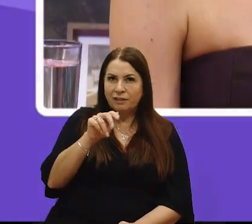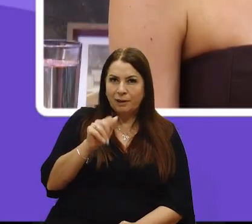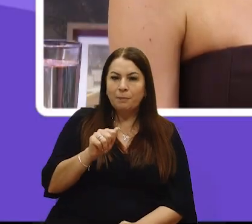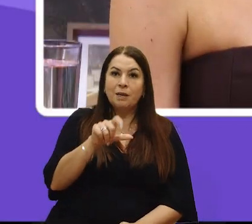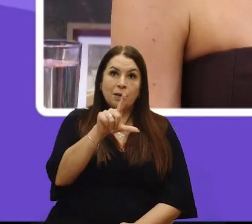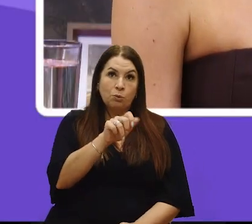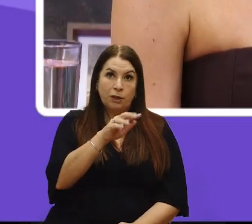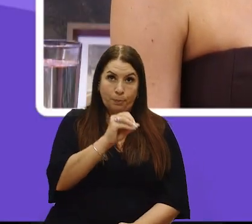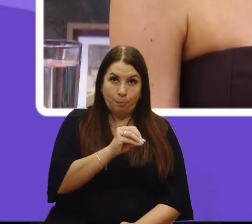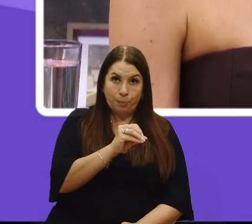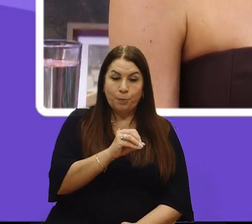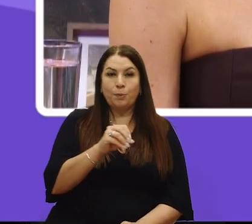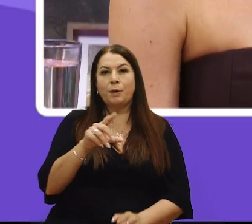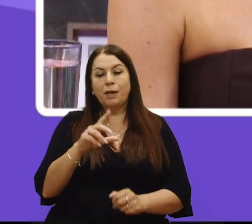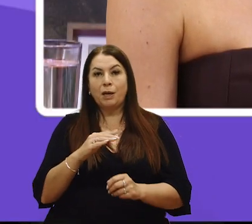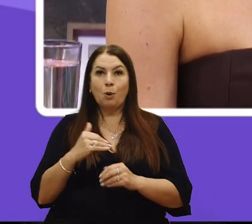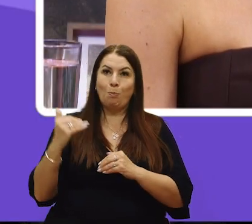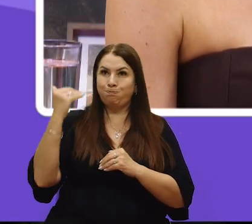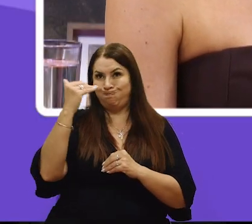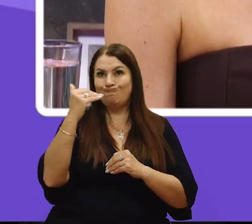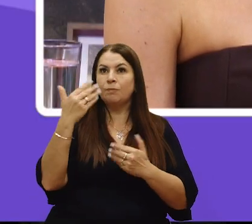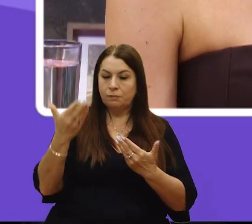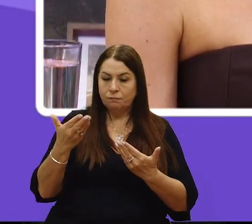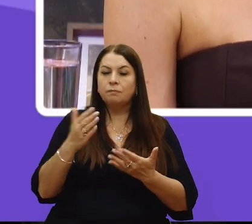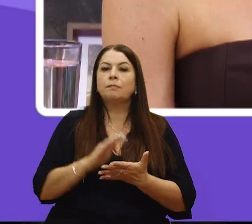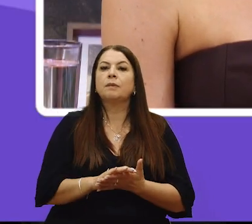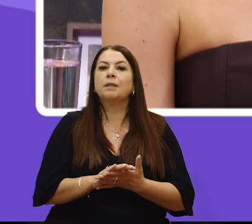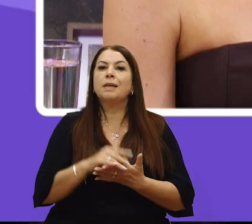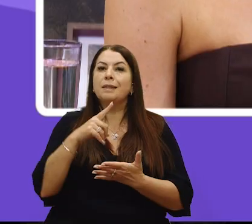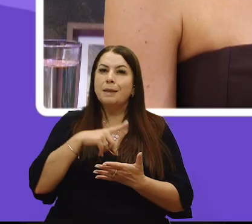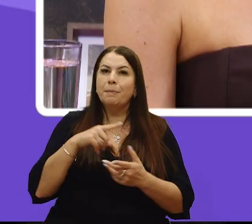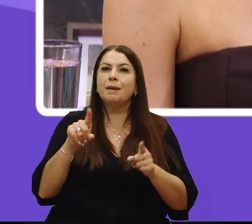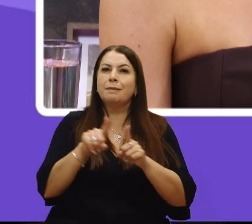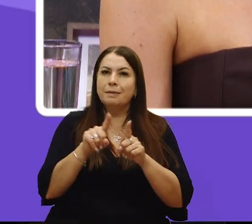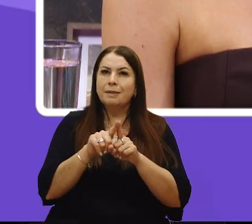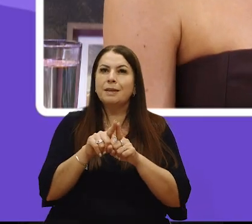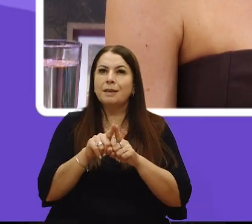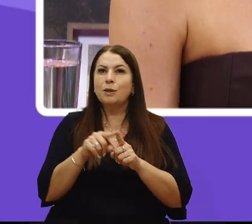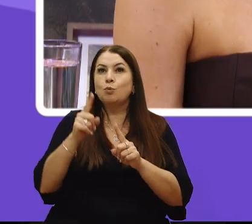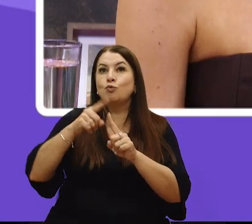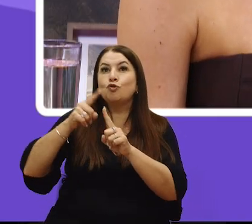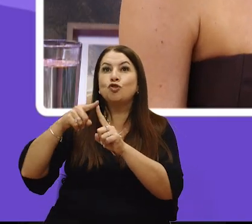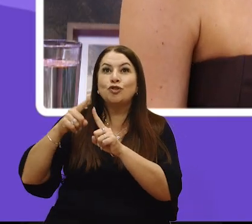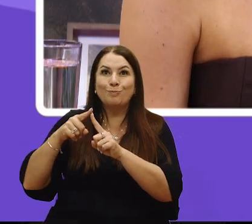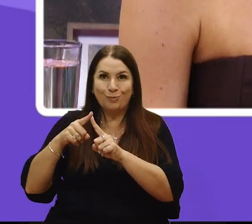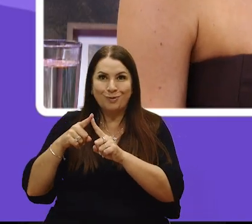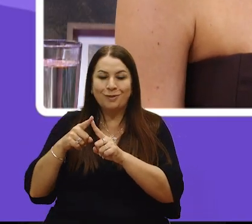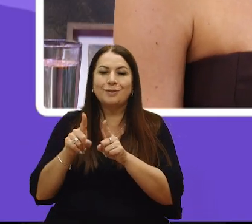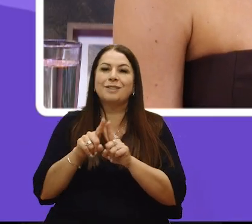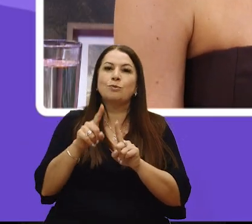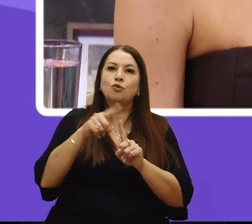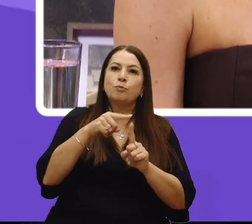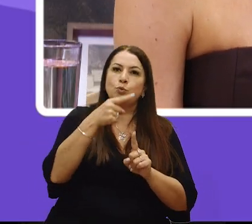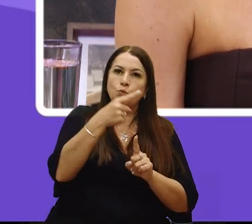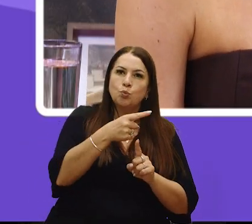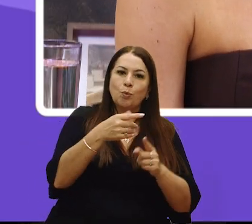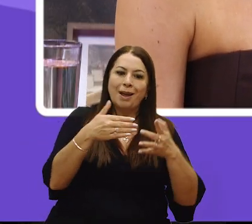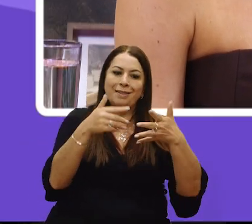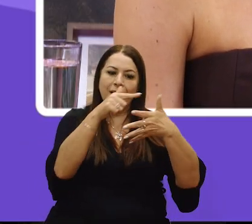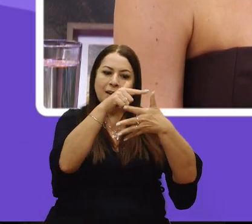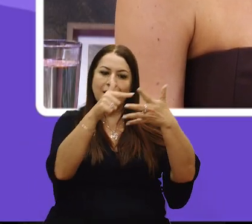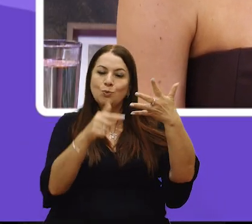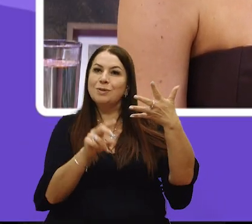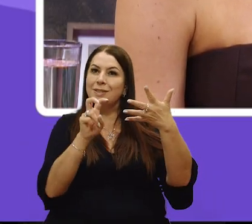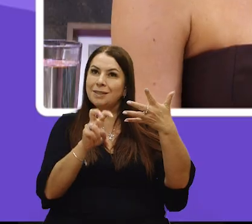lipedema? Realmente, o lipedema ele é uma doença que foi descrita pela primeira vez lá em 1940. Então, é uma doença